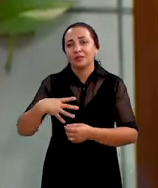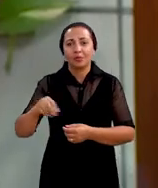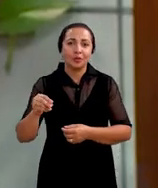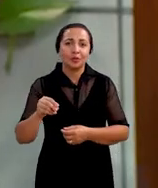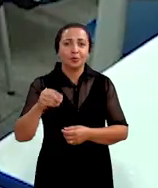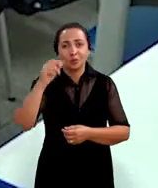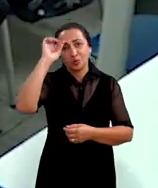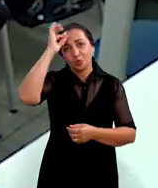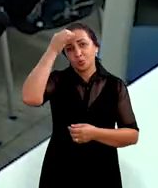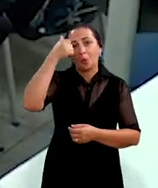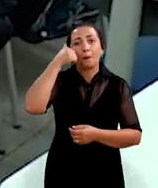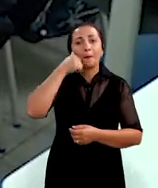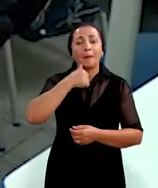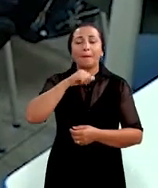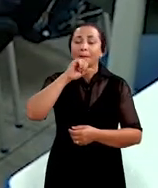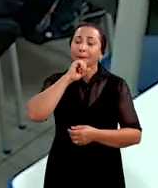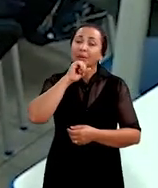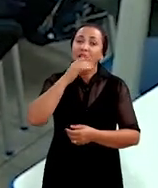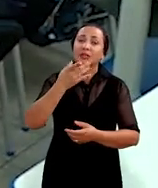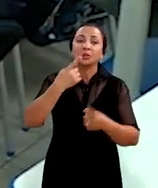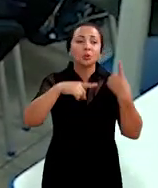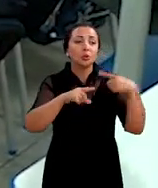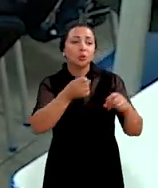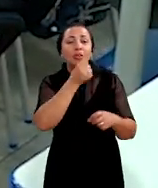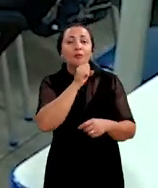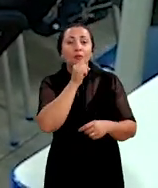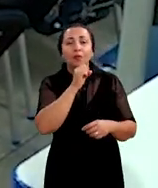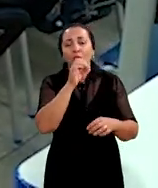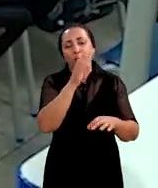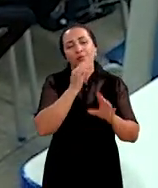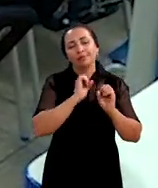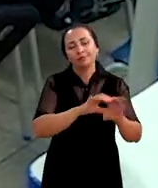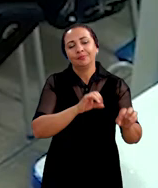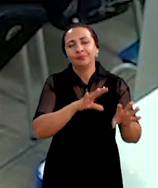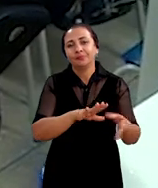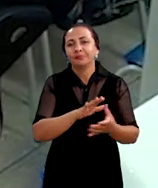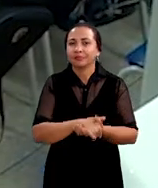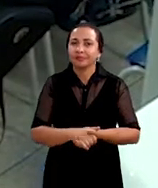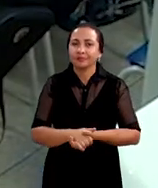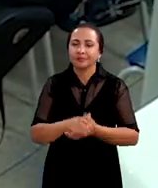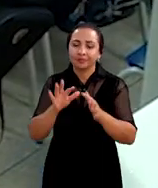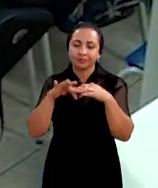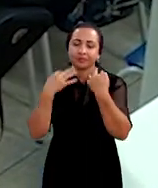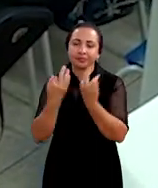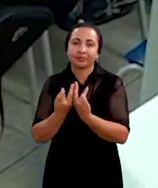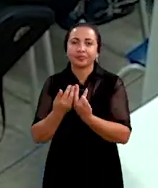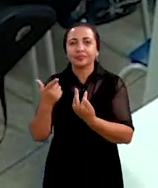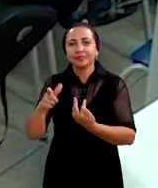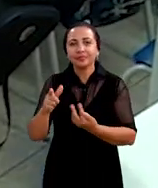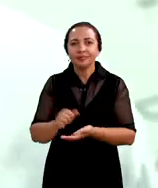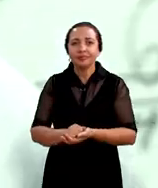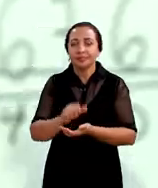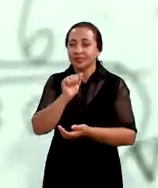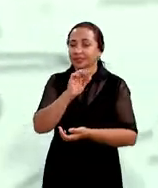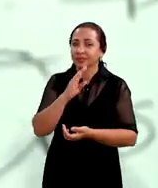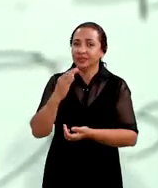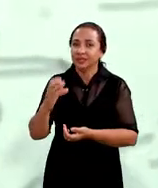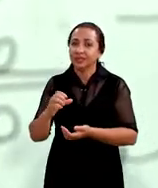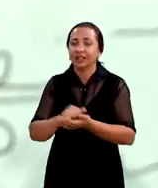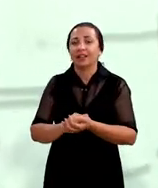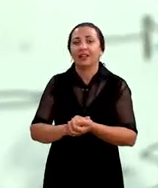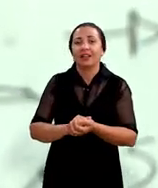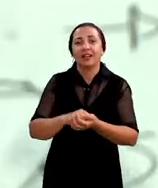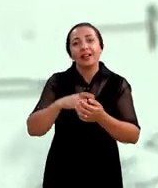filhos só a mãe, que tem, outros são criados por avós. Então, nem sempre famílias não